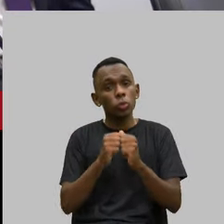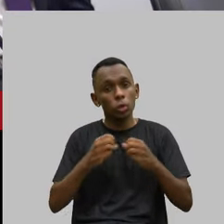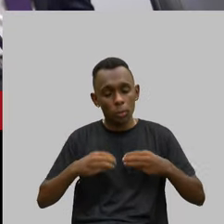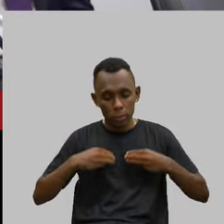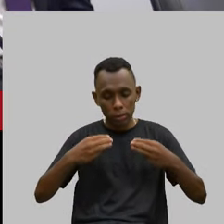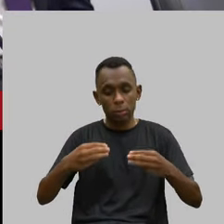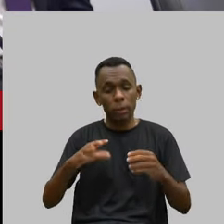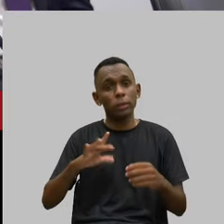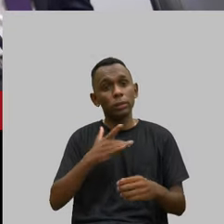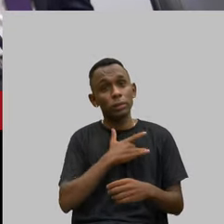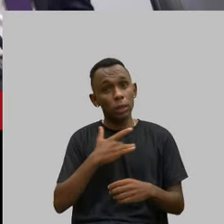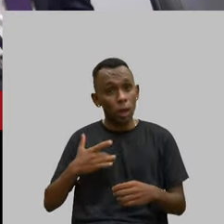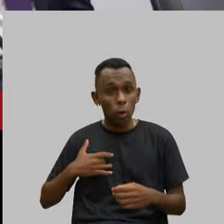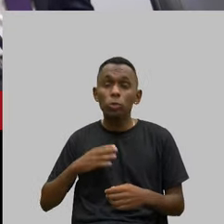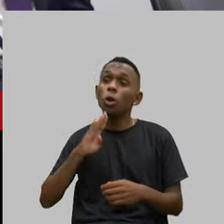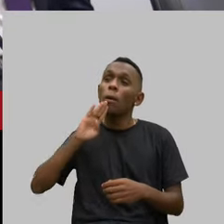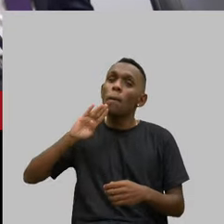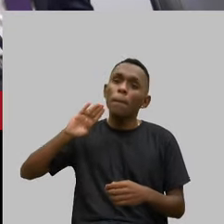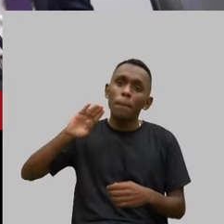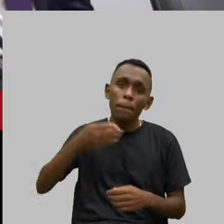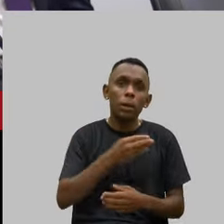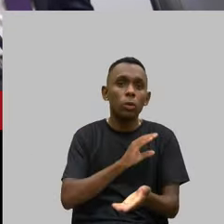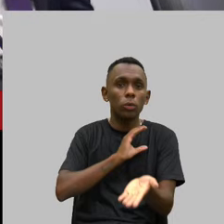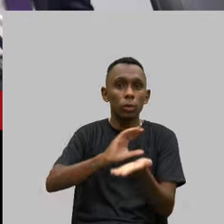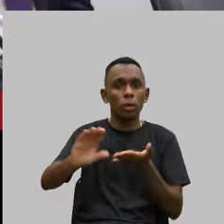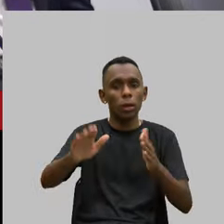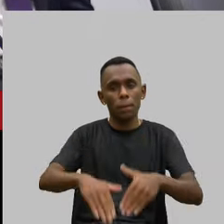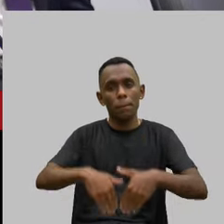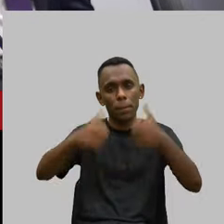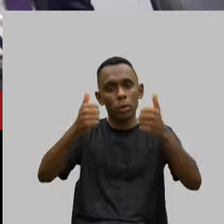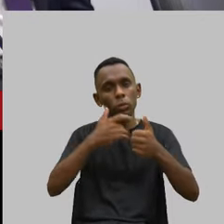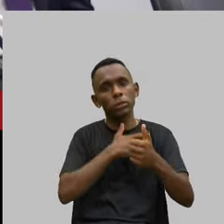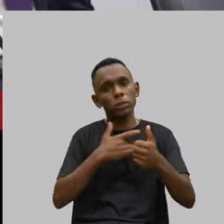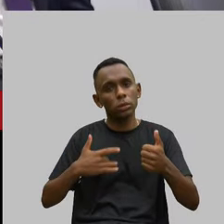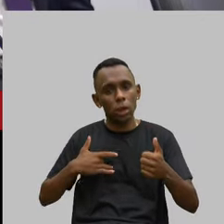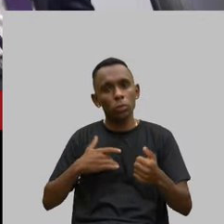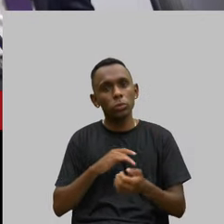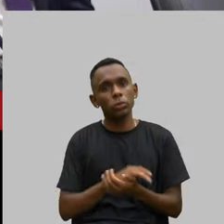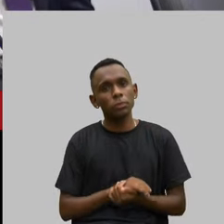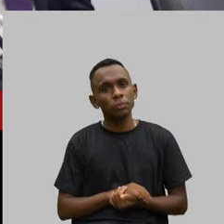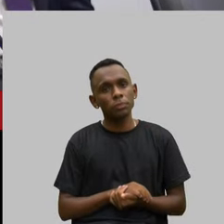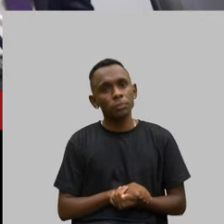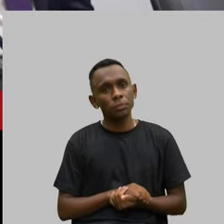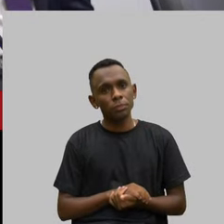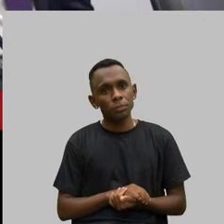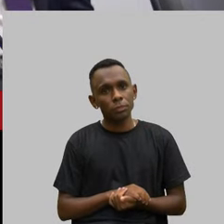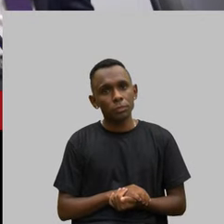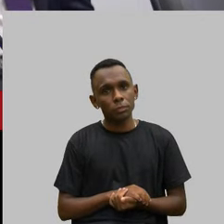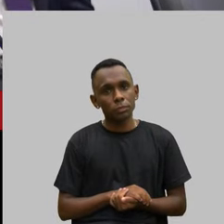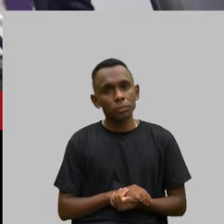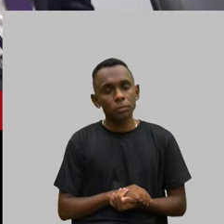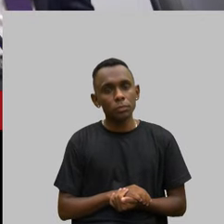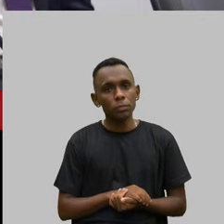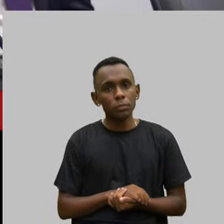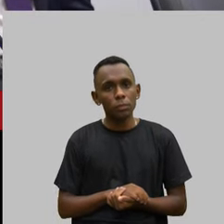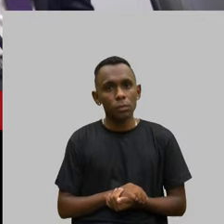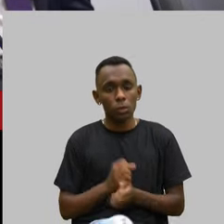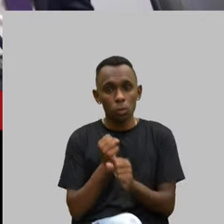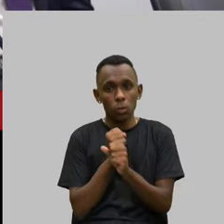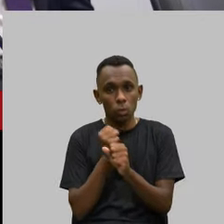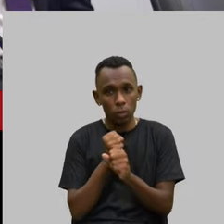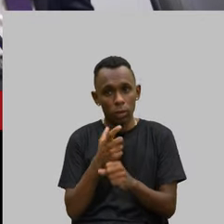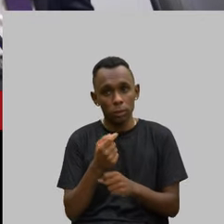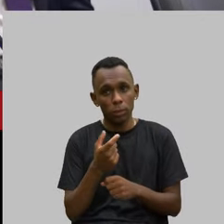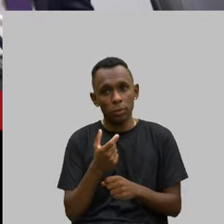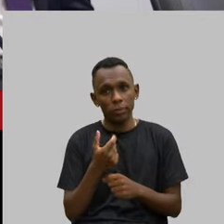bilhões de reais para poder ser investido na melhoria da saúde dos hospitais da femic esse ano nós teremos secretário